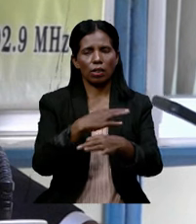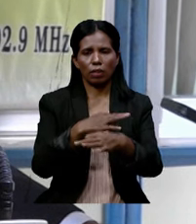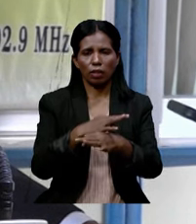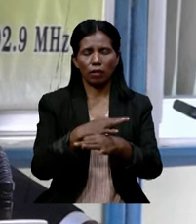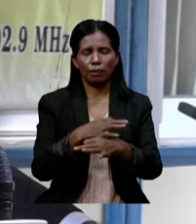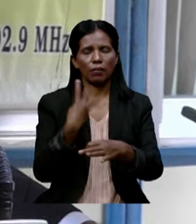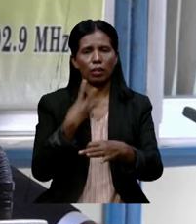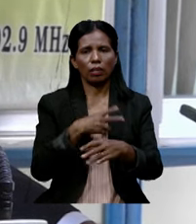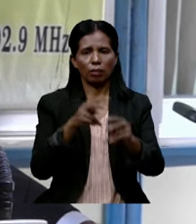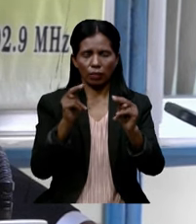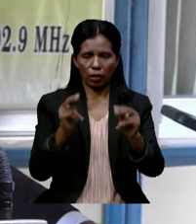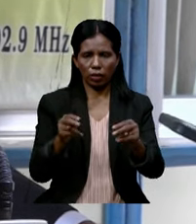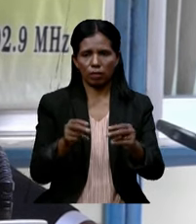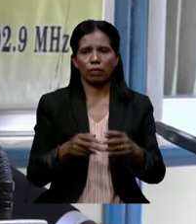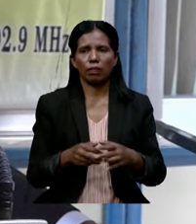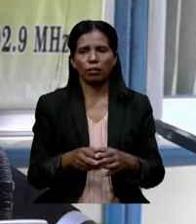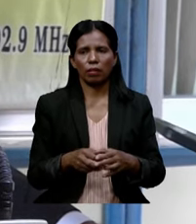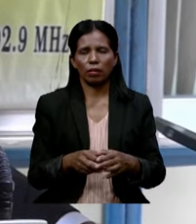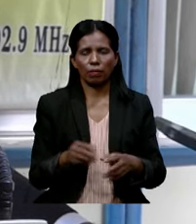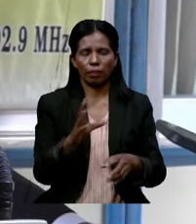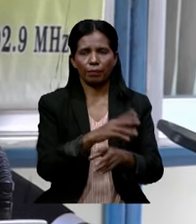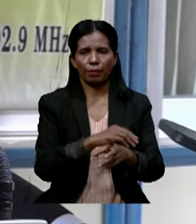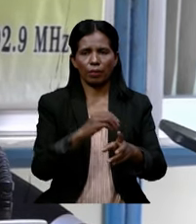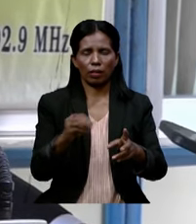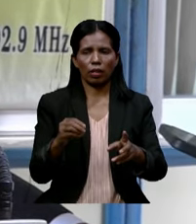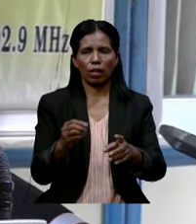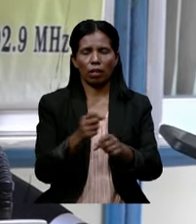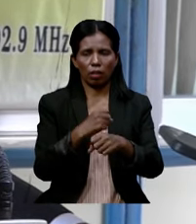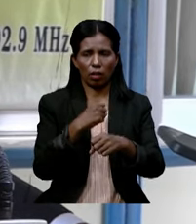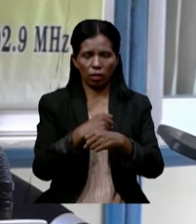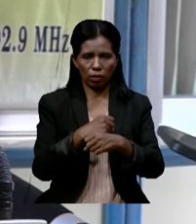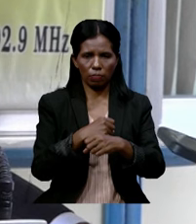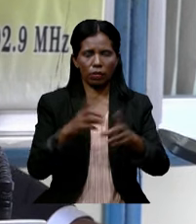ita precisamos halo diploma ka